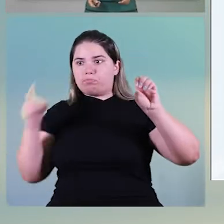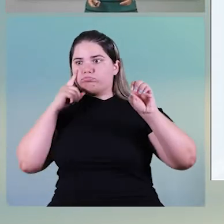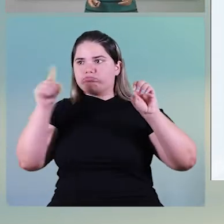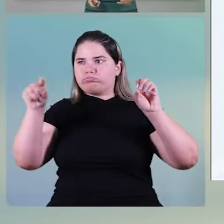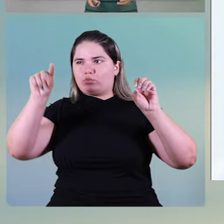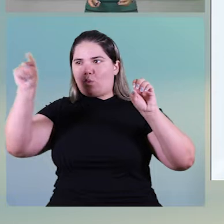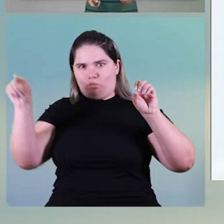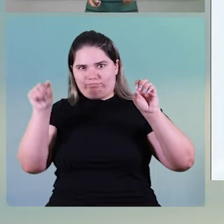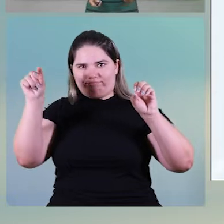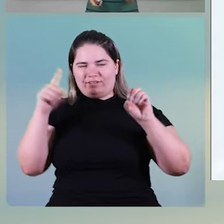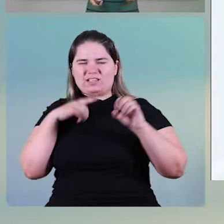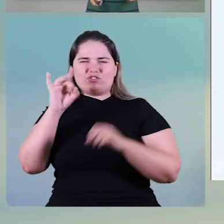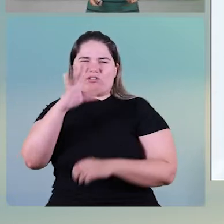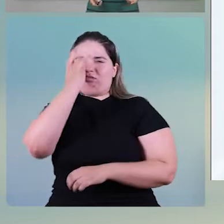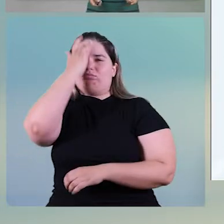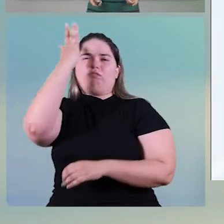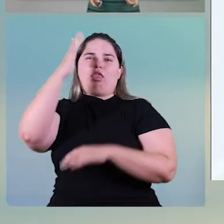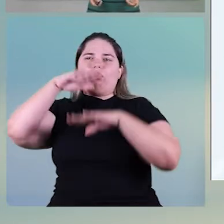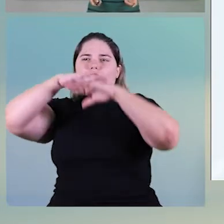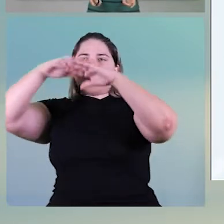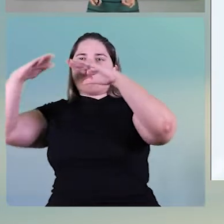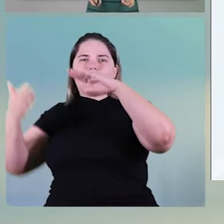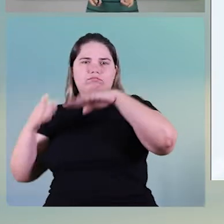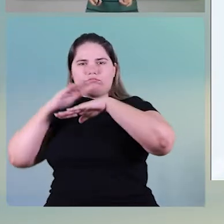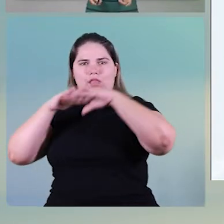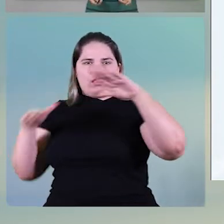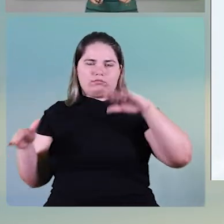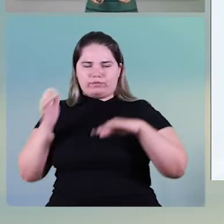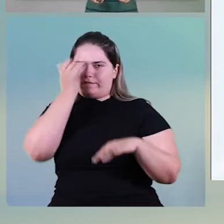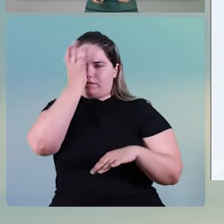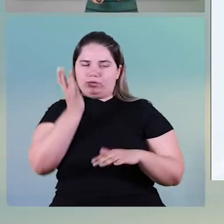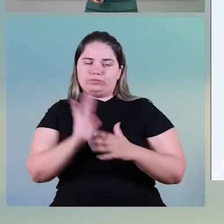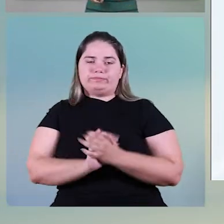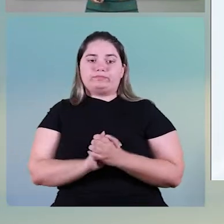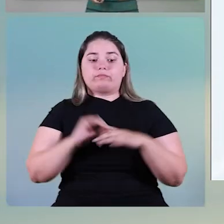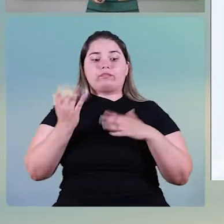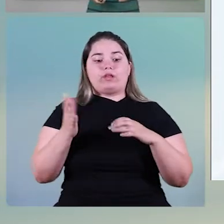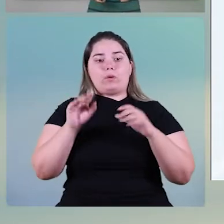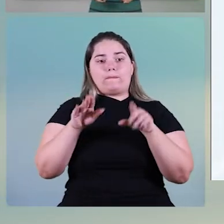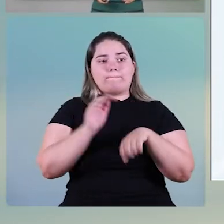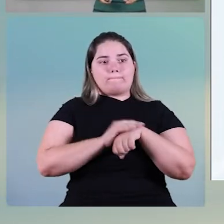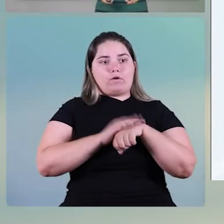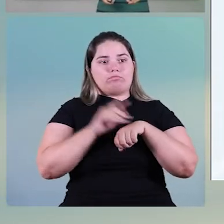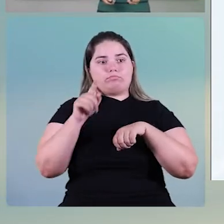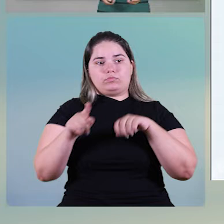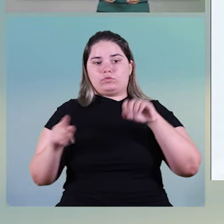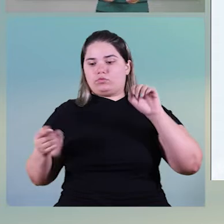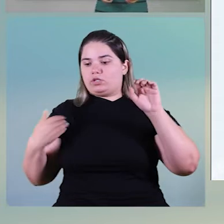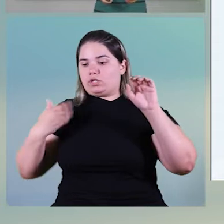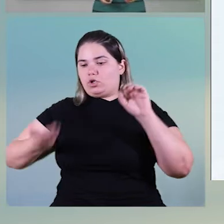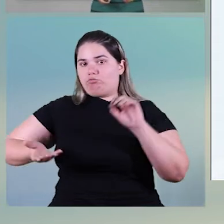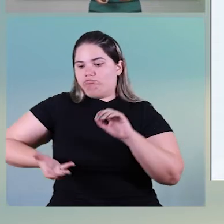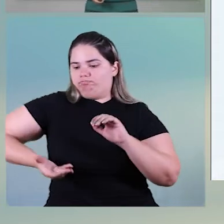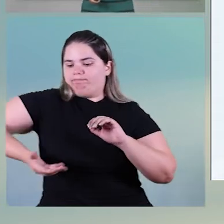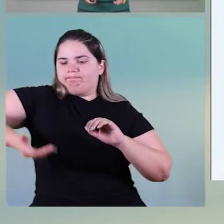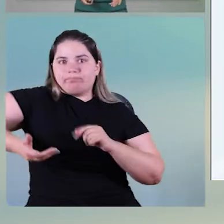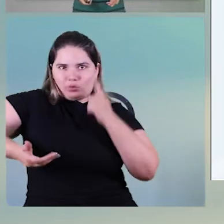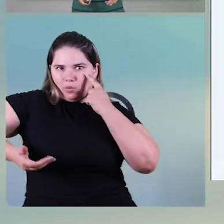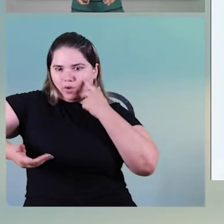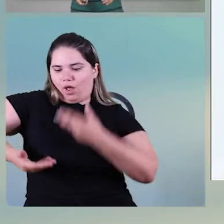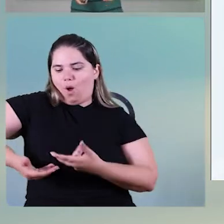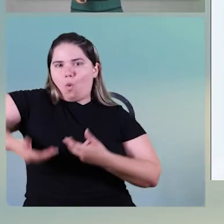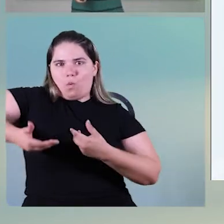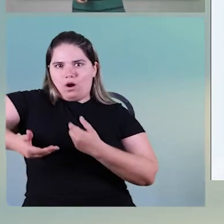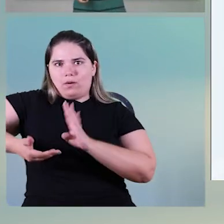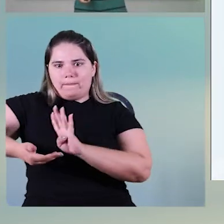é apenas para facilitar o movimento da corda. E aí na hora que essa mão libera o bloco B, ele cai,